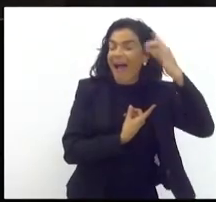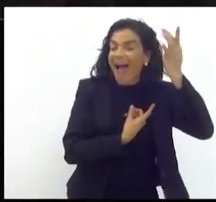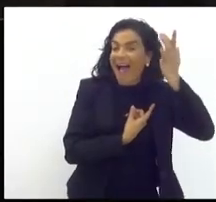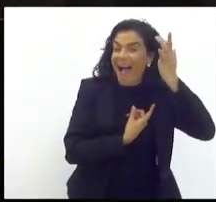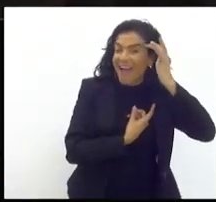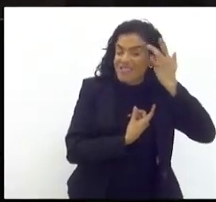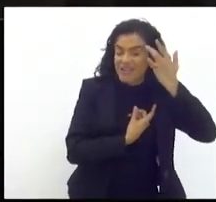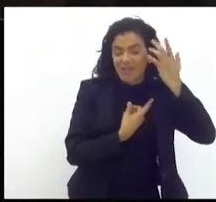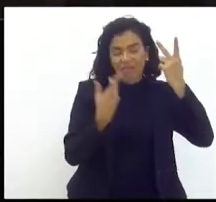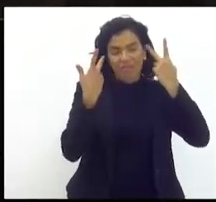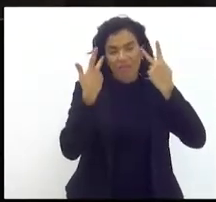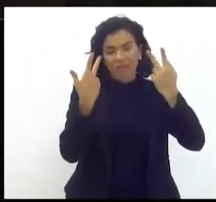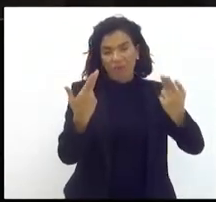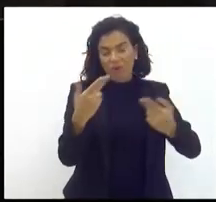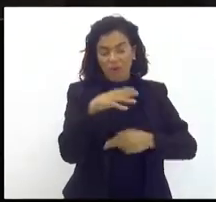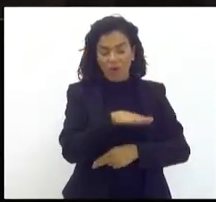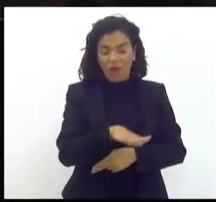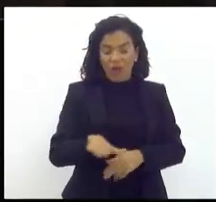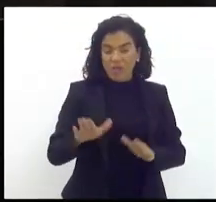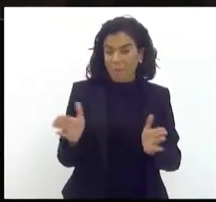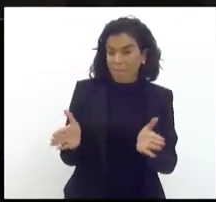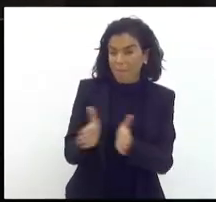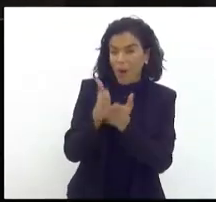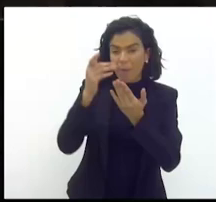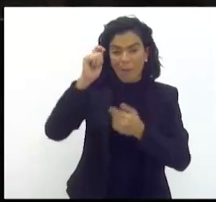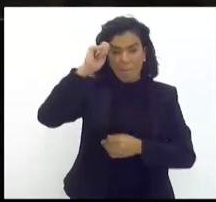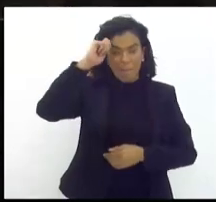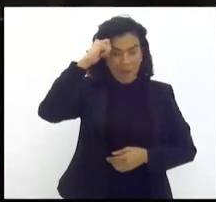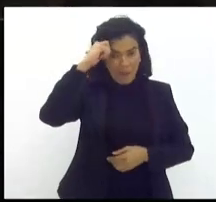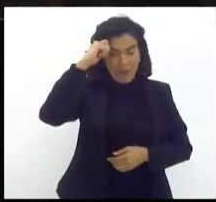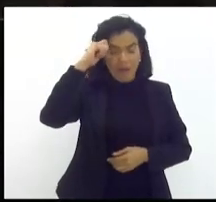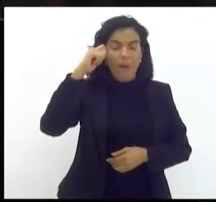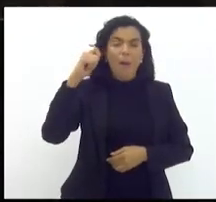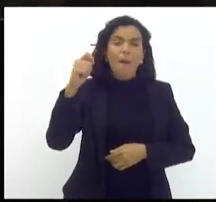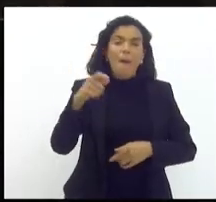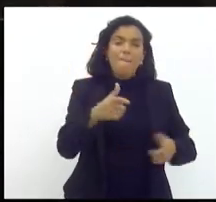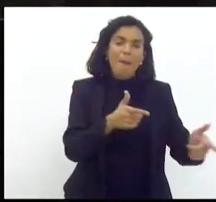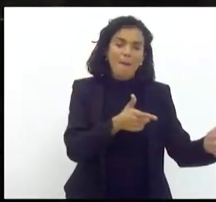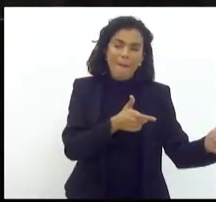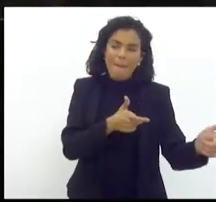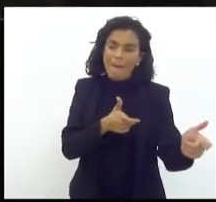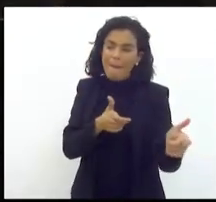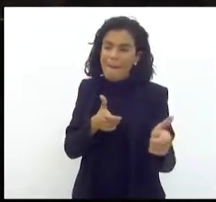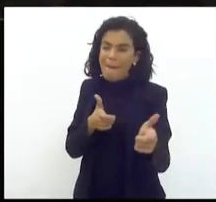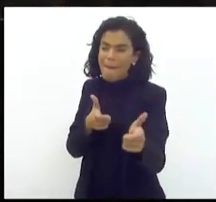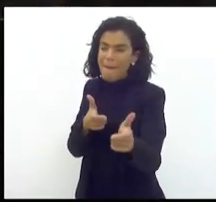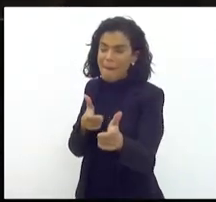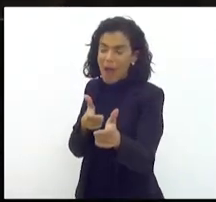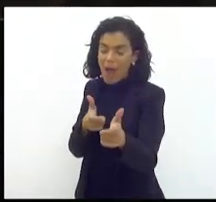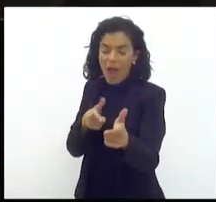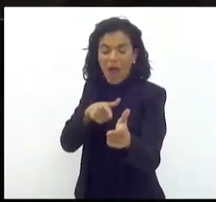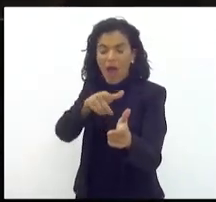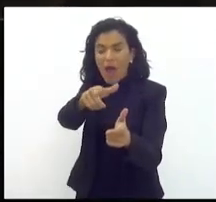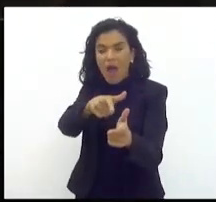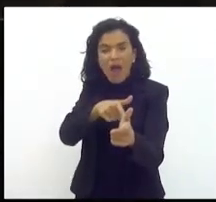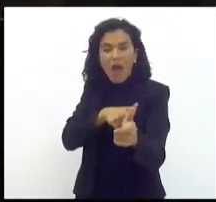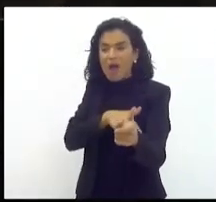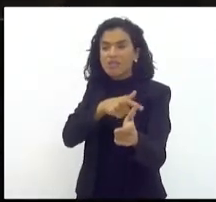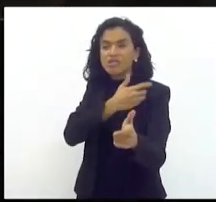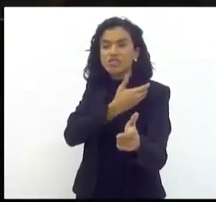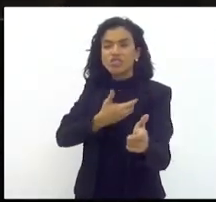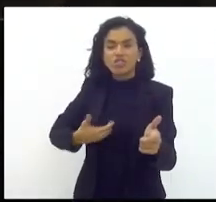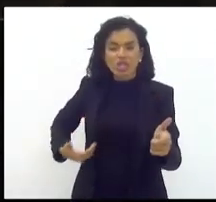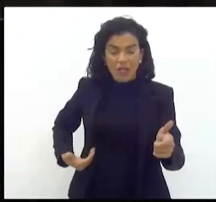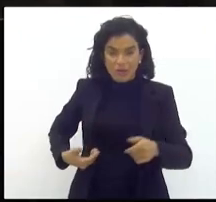que criança pobres pretas tem mortas pelo braço armado do estado não